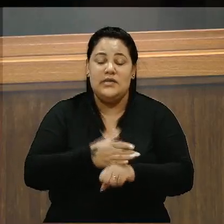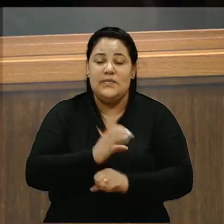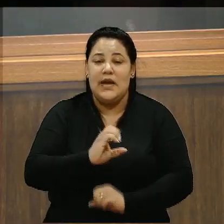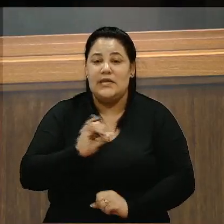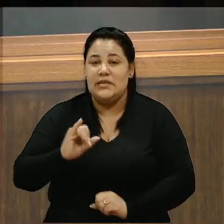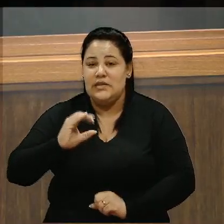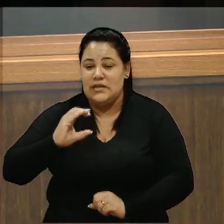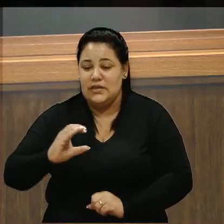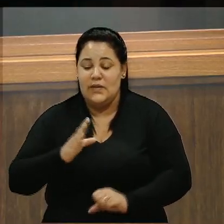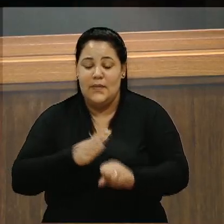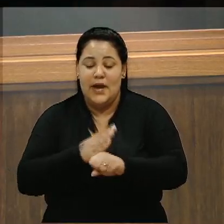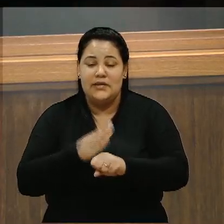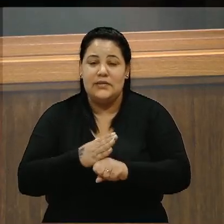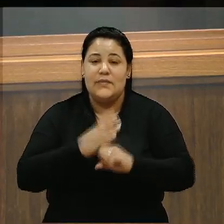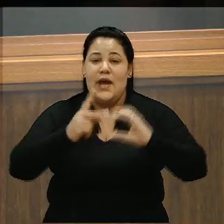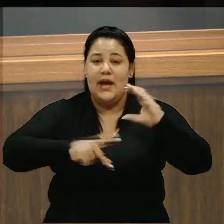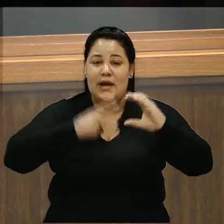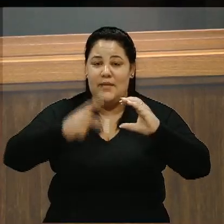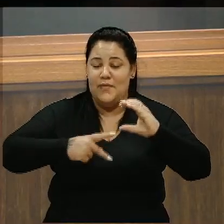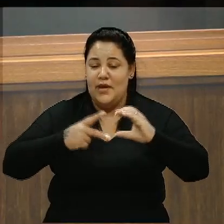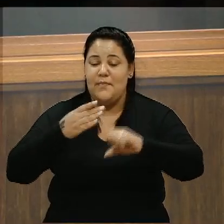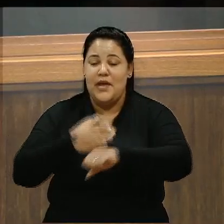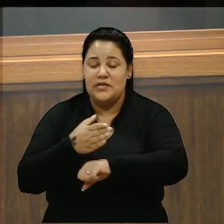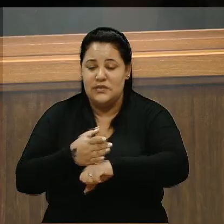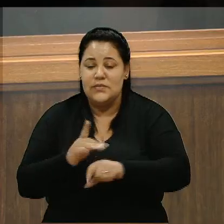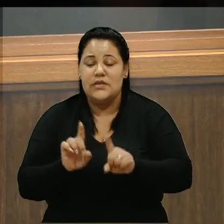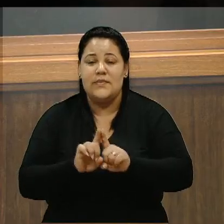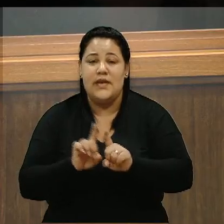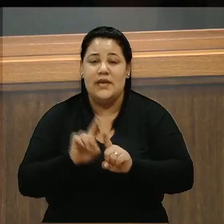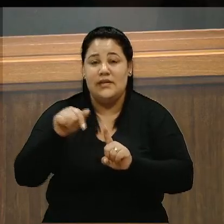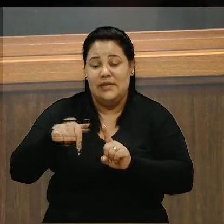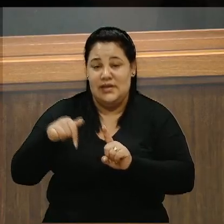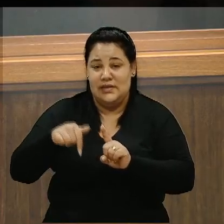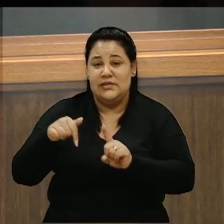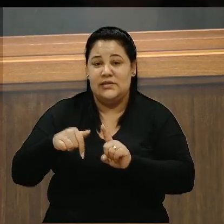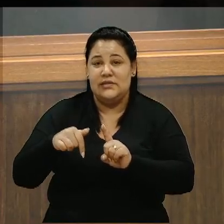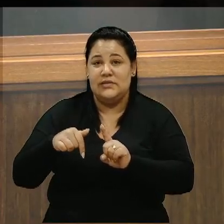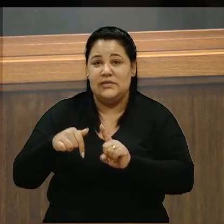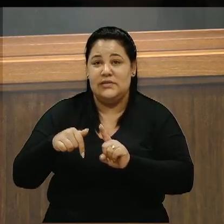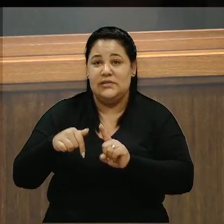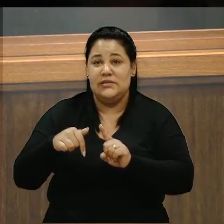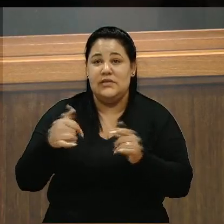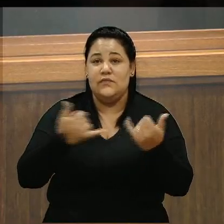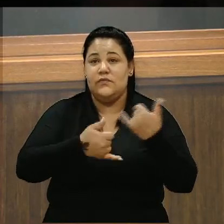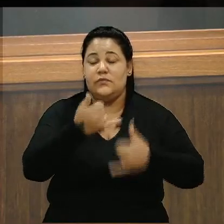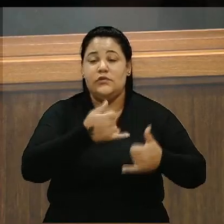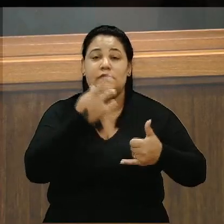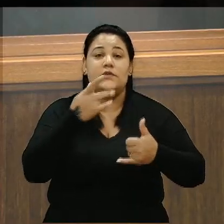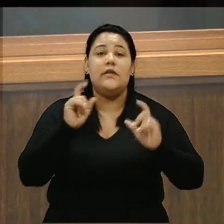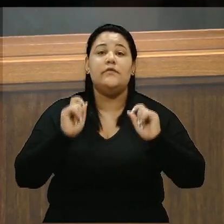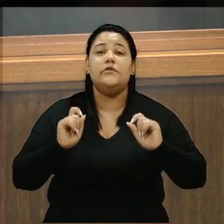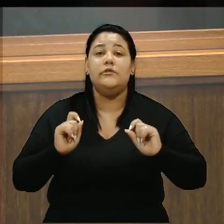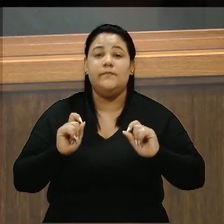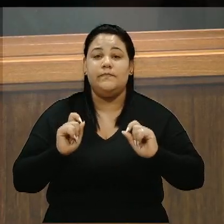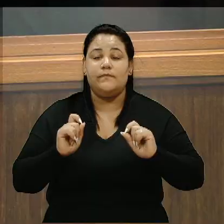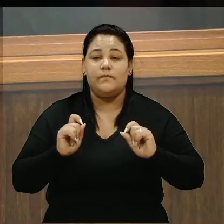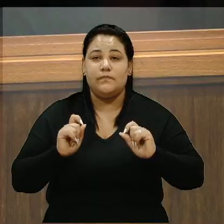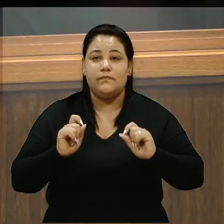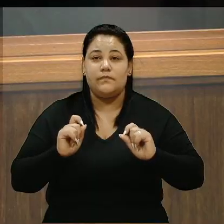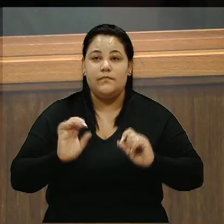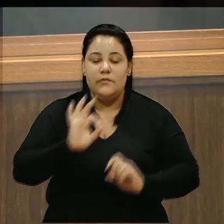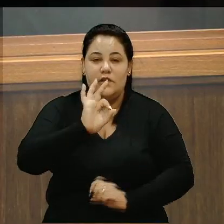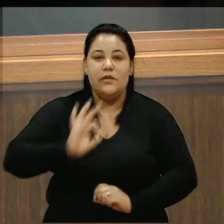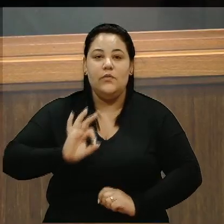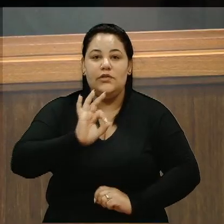a Câmara de Vereadores participa, e nesses dados diziam assim: a porcentagem